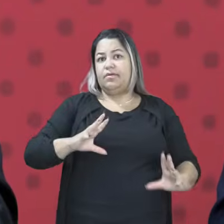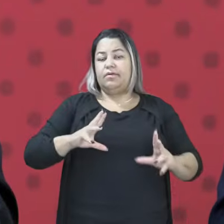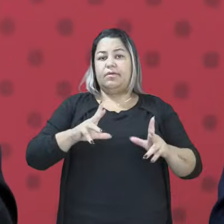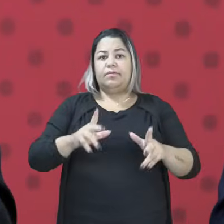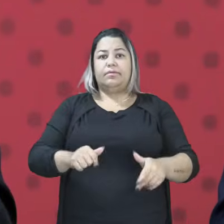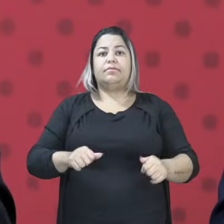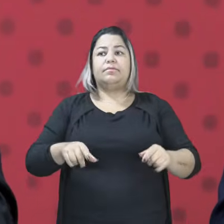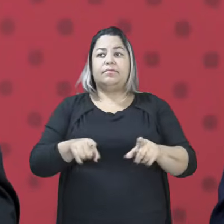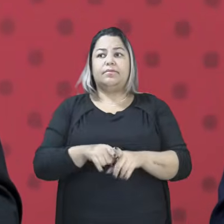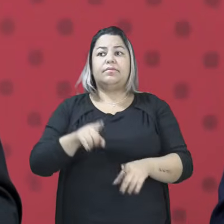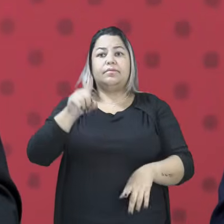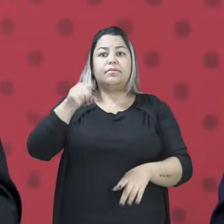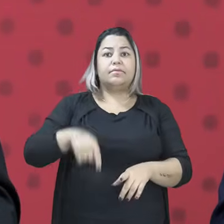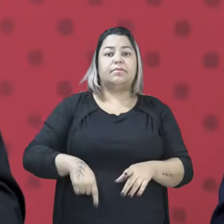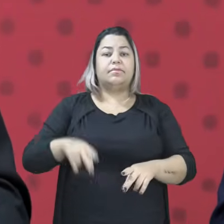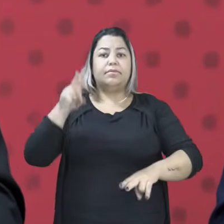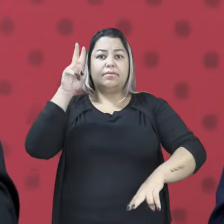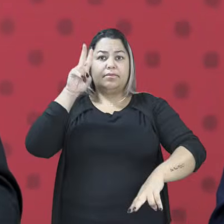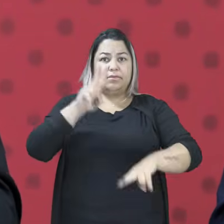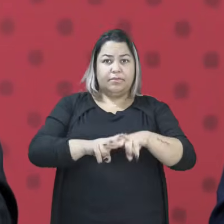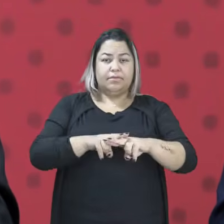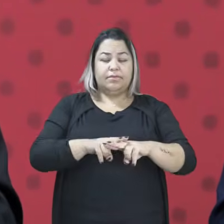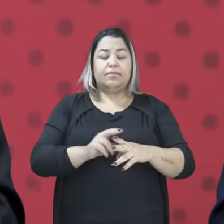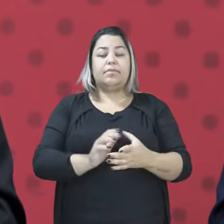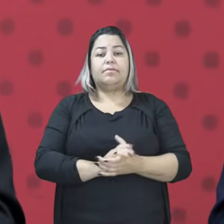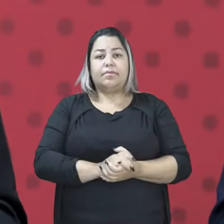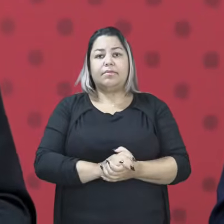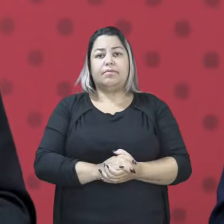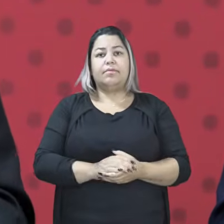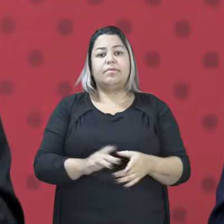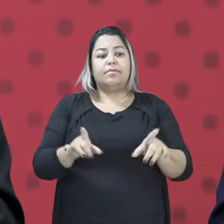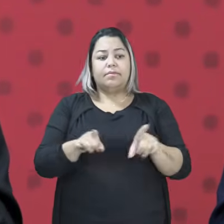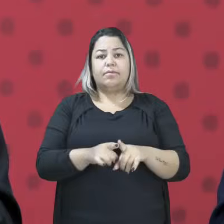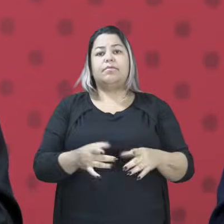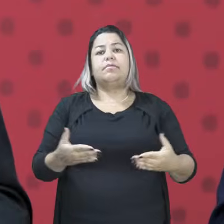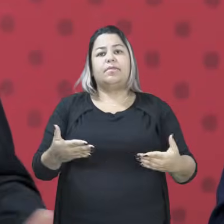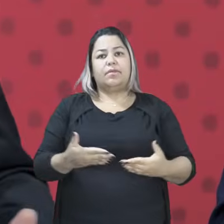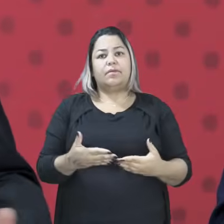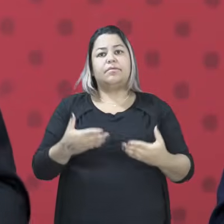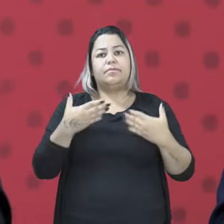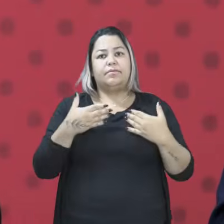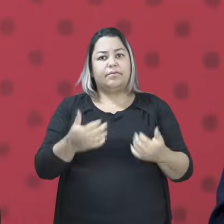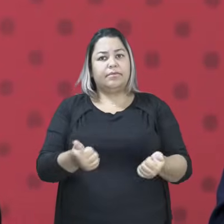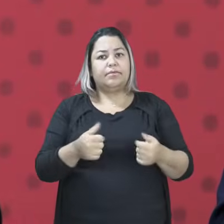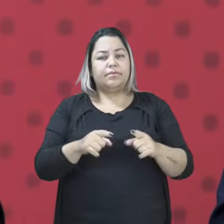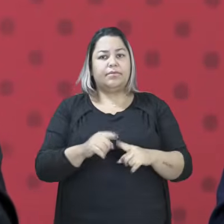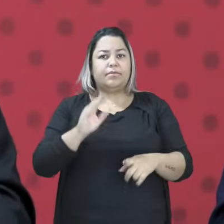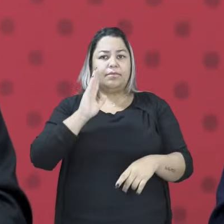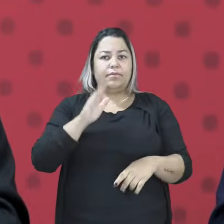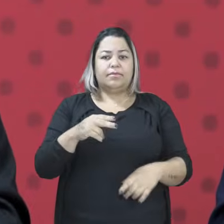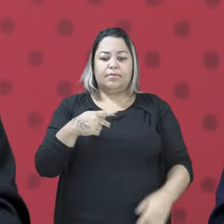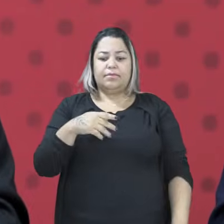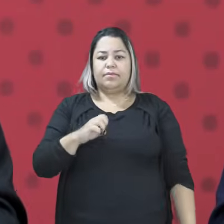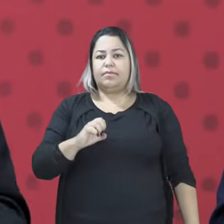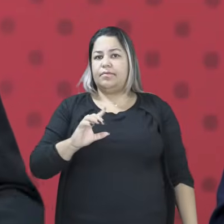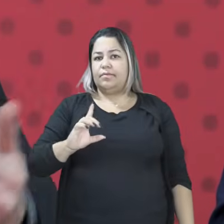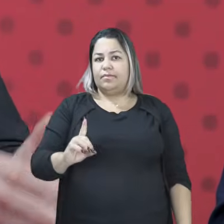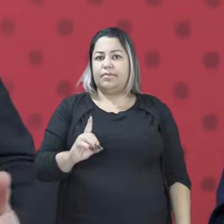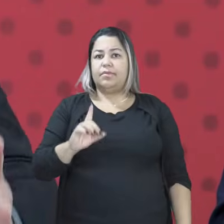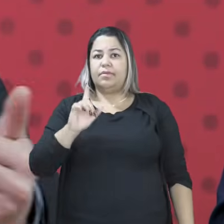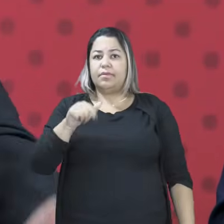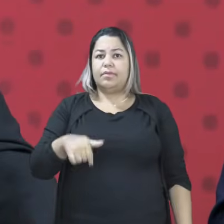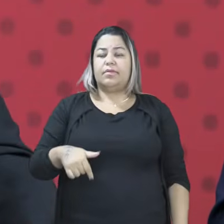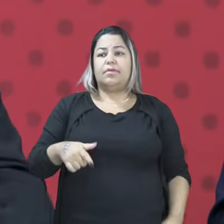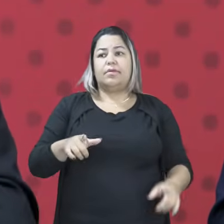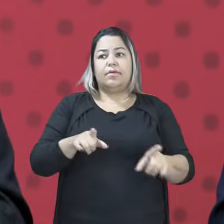lá ser condenada e ser presa. Então, é um momento adequado, então é um momento bom. Vem o PED, e o PED ele coroa isso,